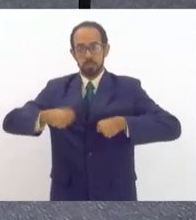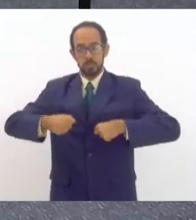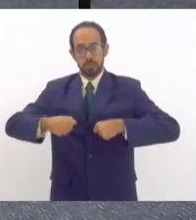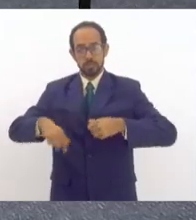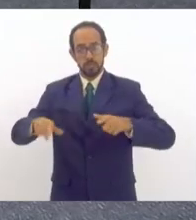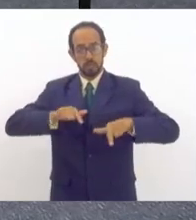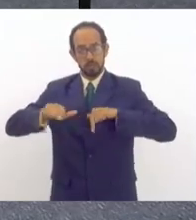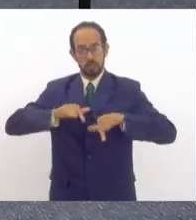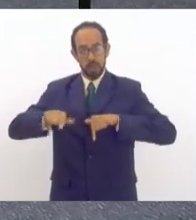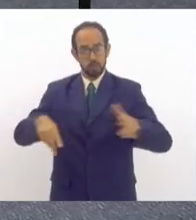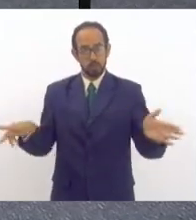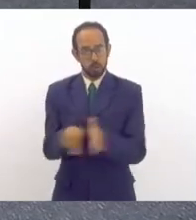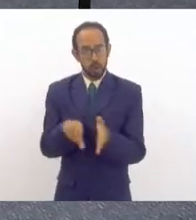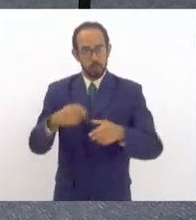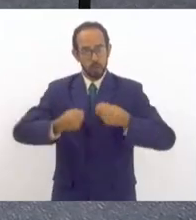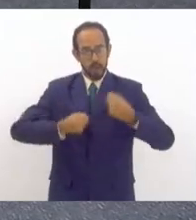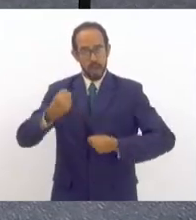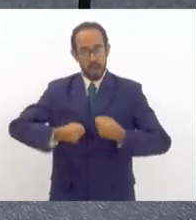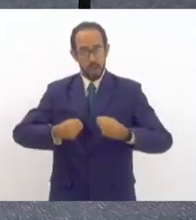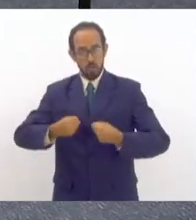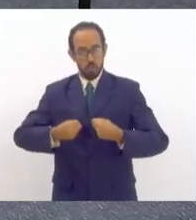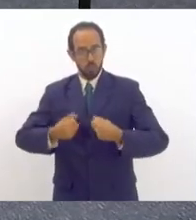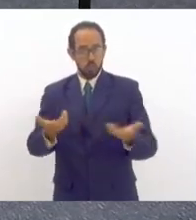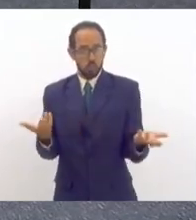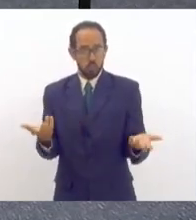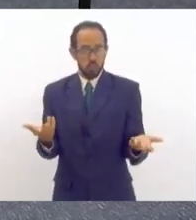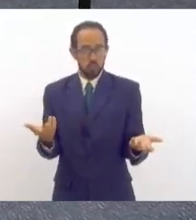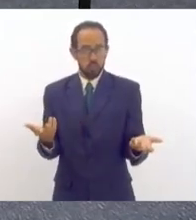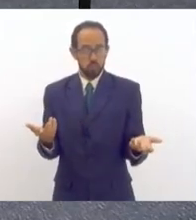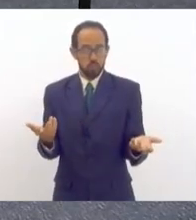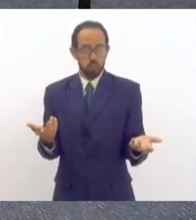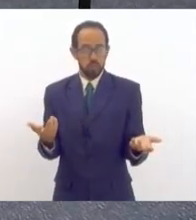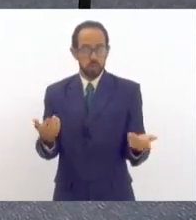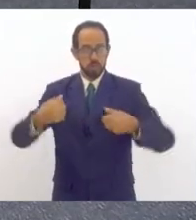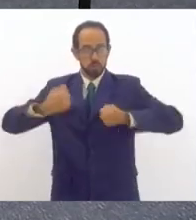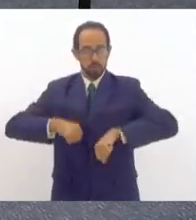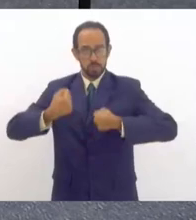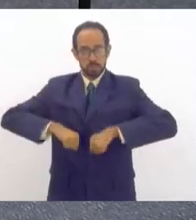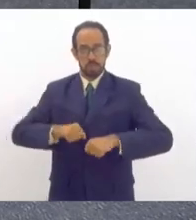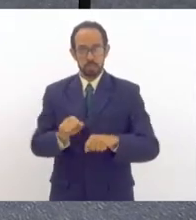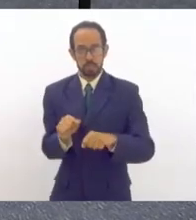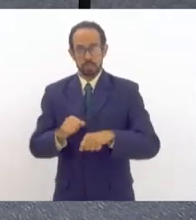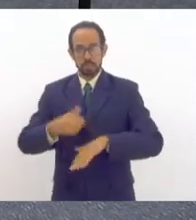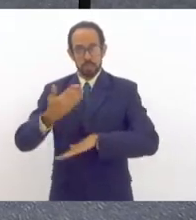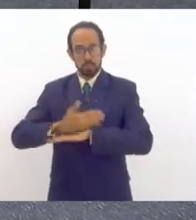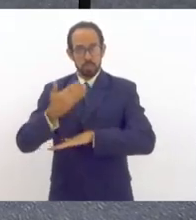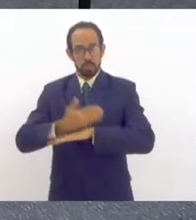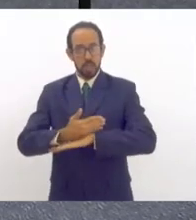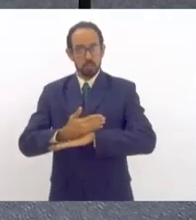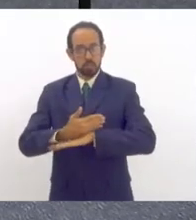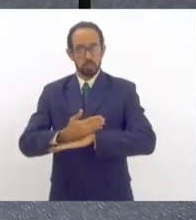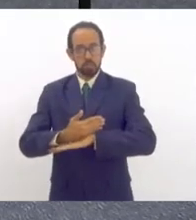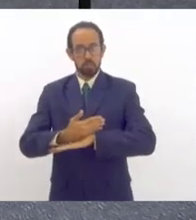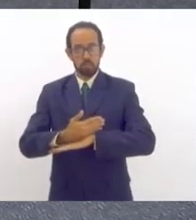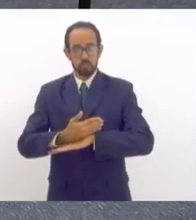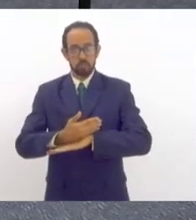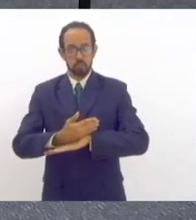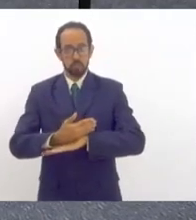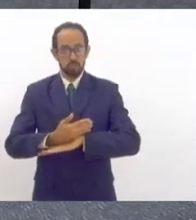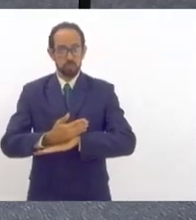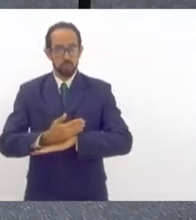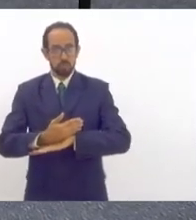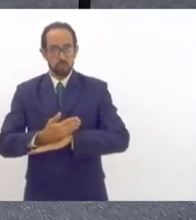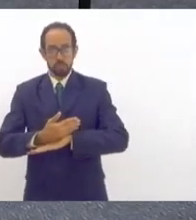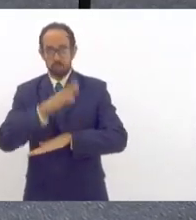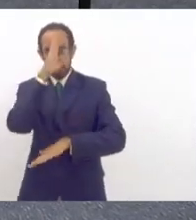o automóvel é a ferramenta de trabalho então ele precisa que esse pedágio não seja cobrado Porque Ele Vive